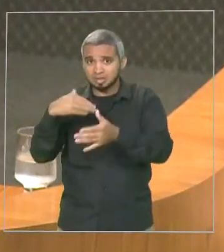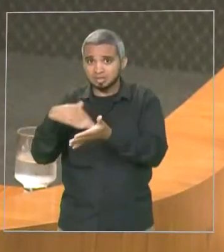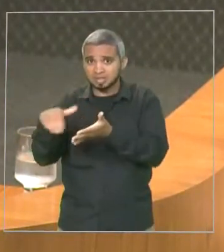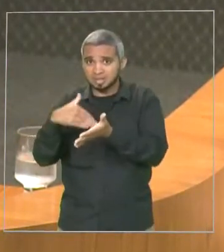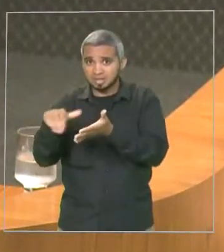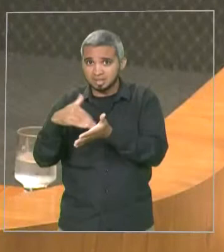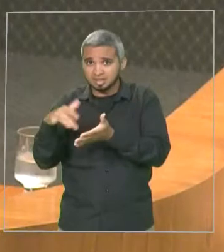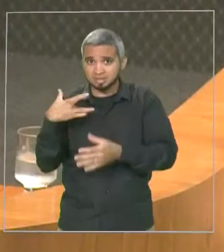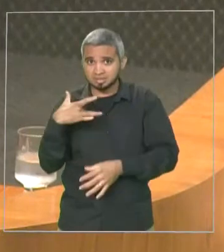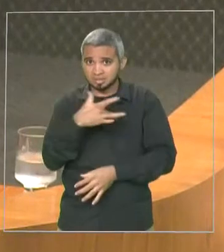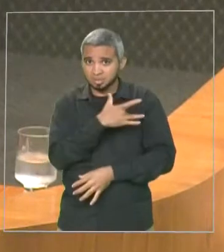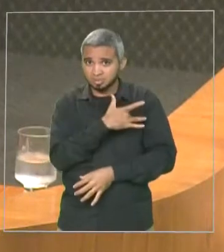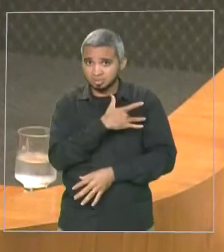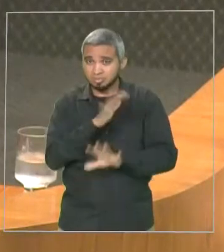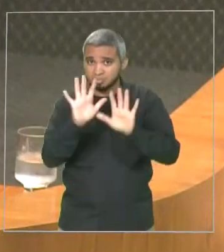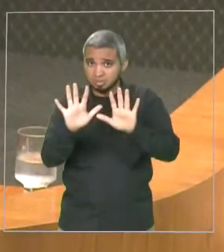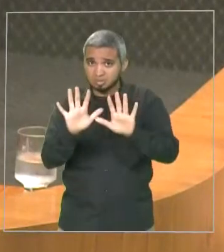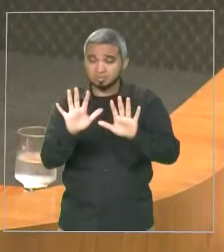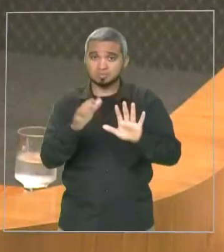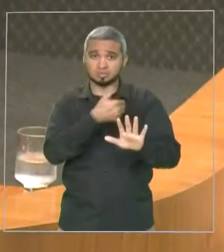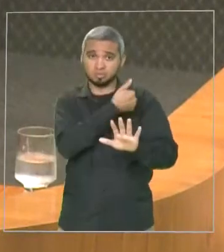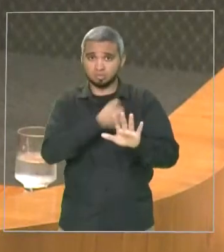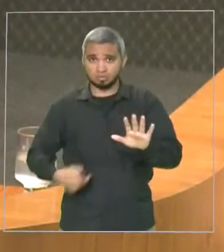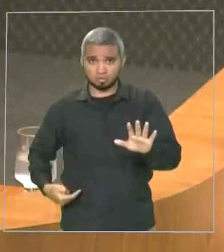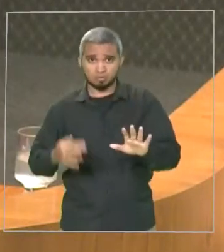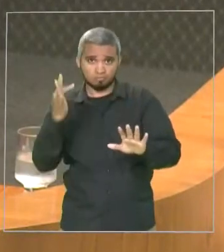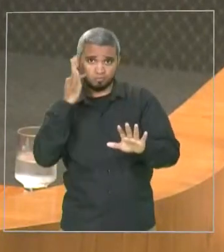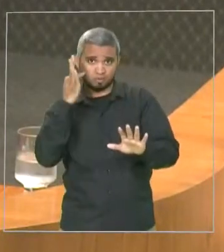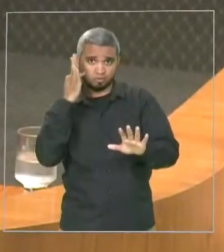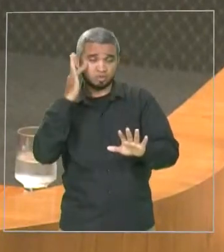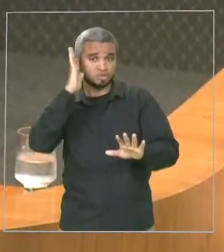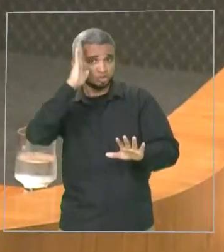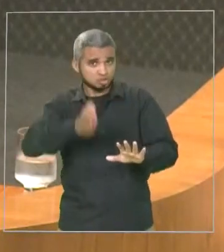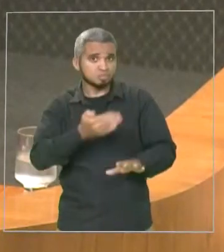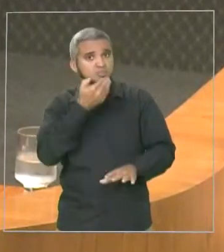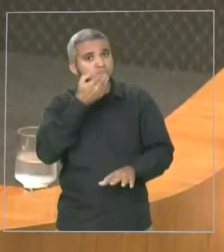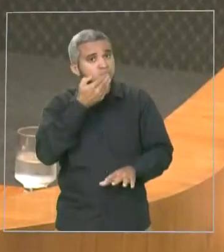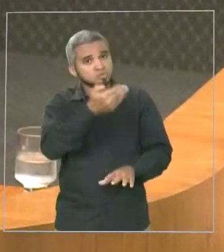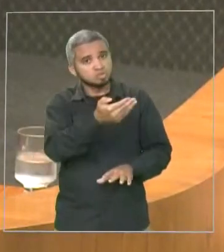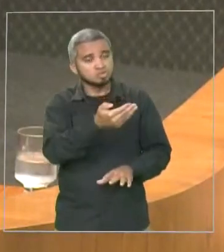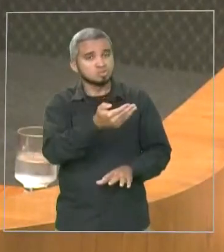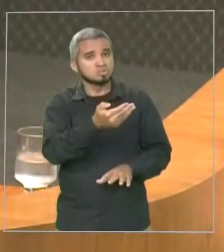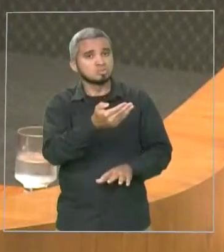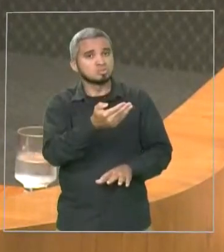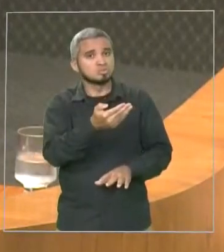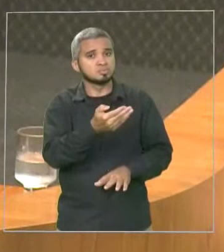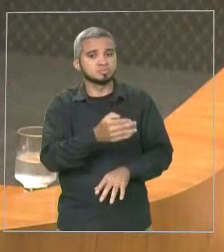já solicitou, por mais de uma vez, para que seja